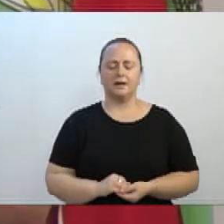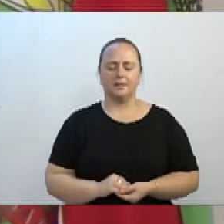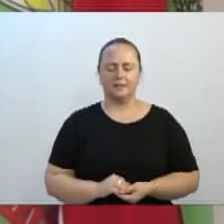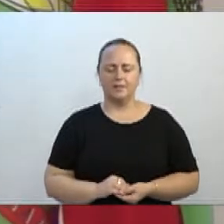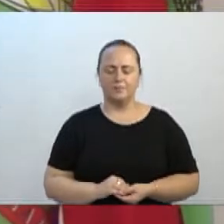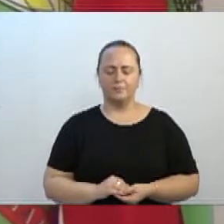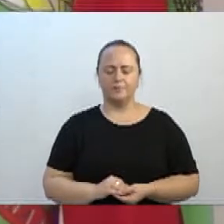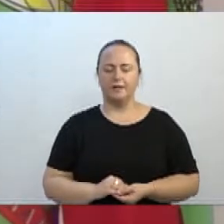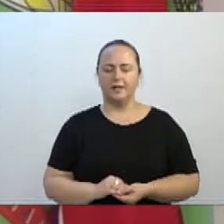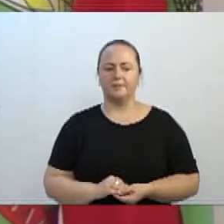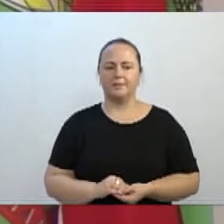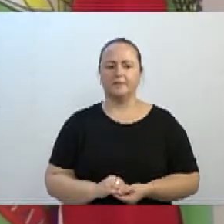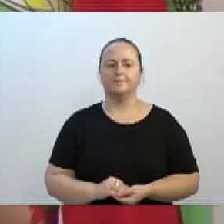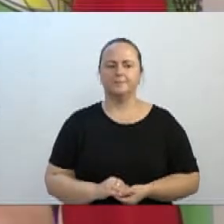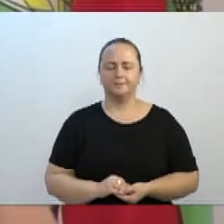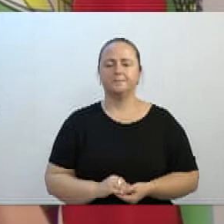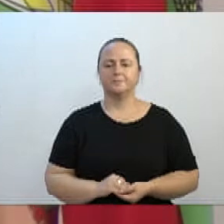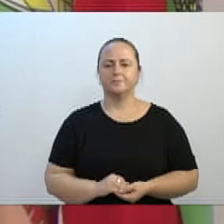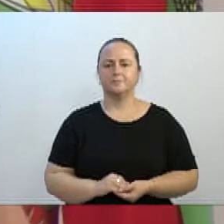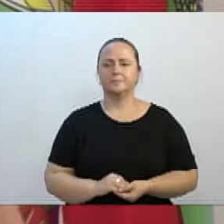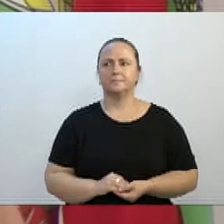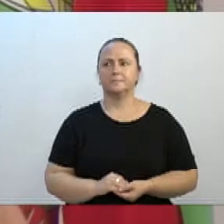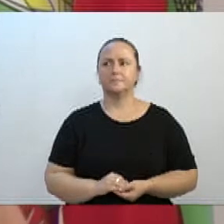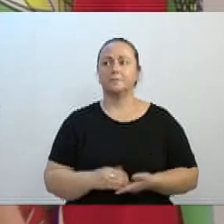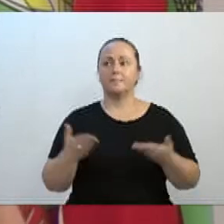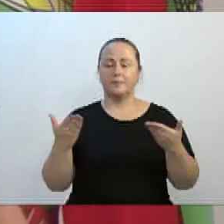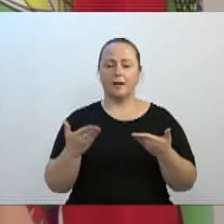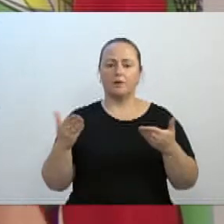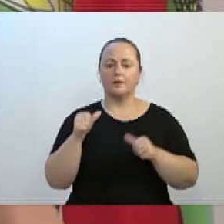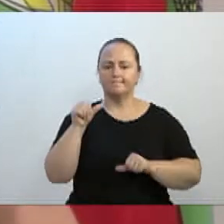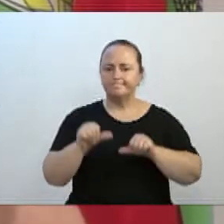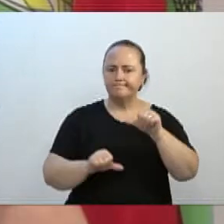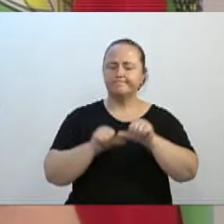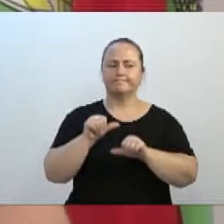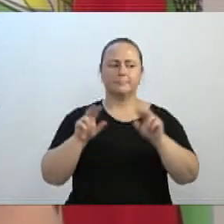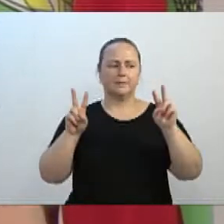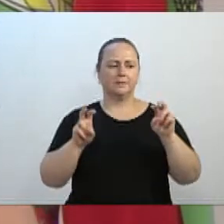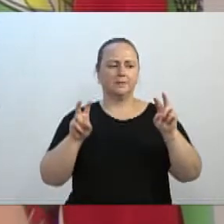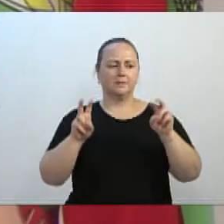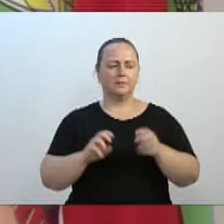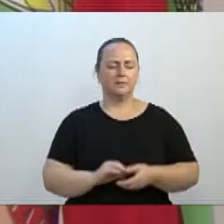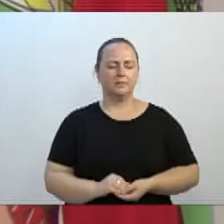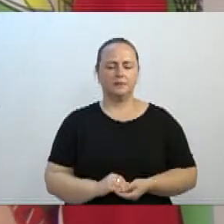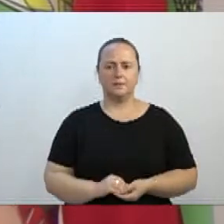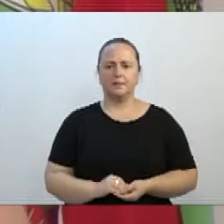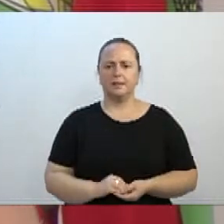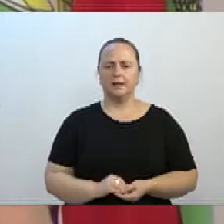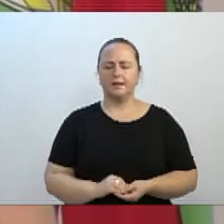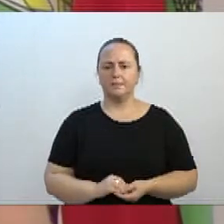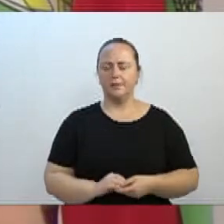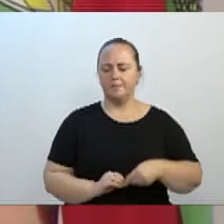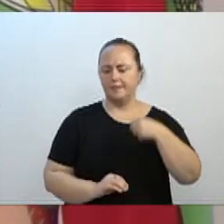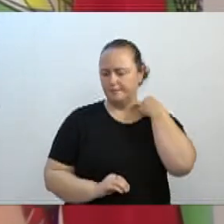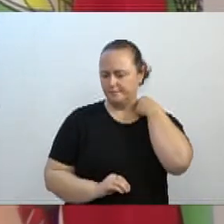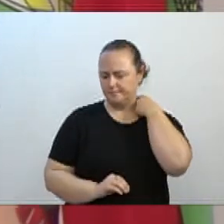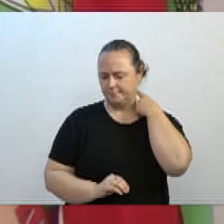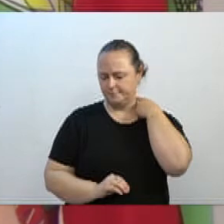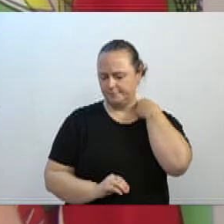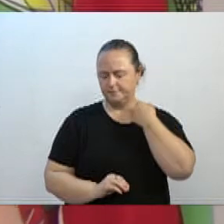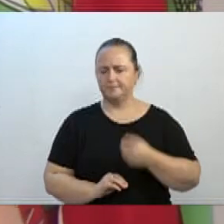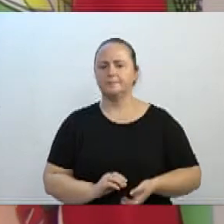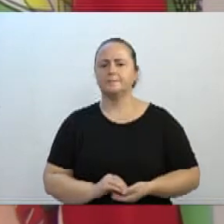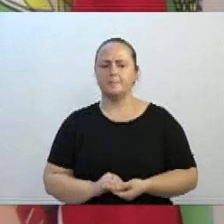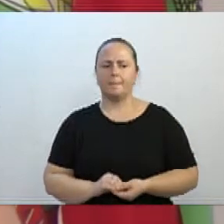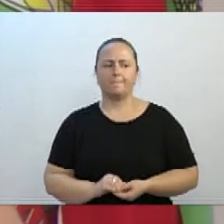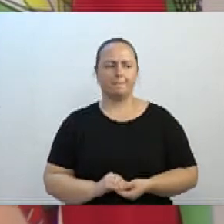vereador. E agora eu vou trocar um pouco de assunto e queria falar um pouco de uma questão que engloba